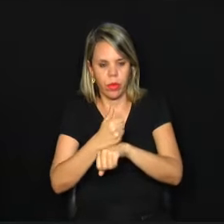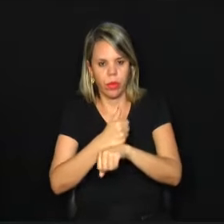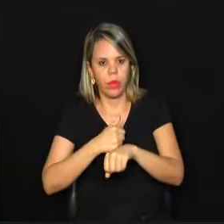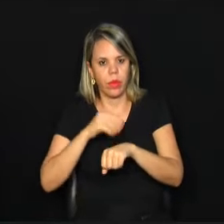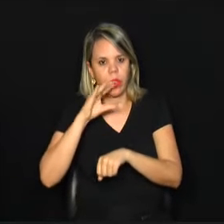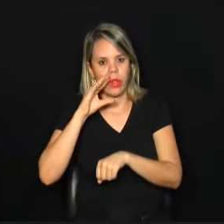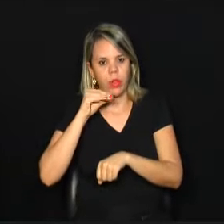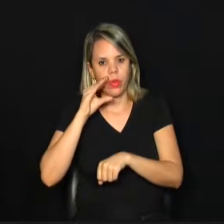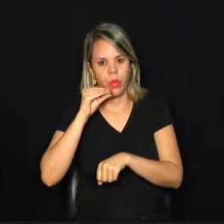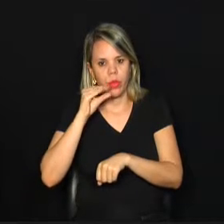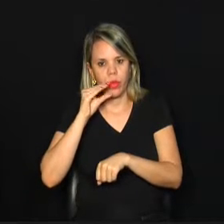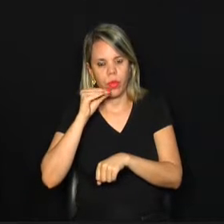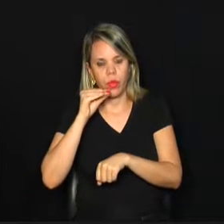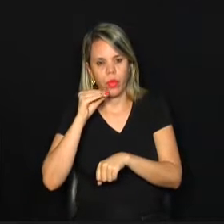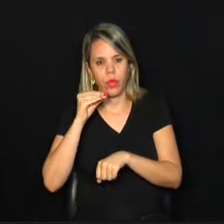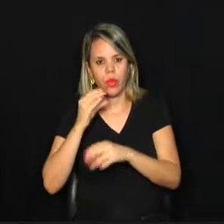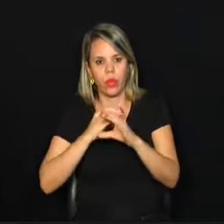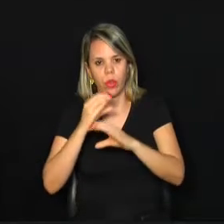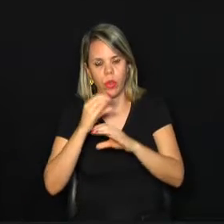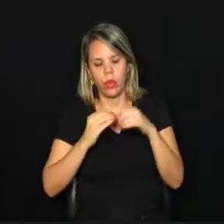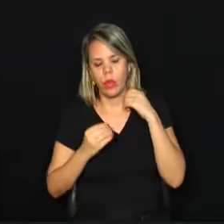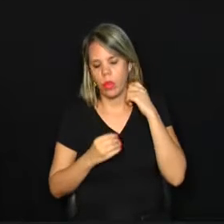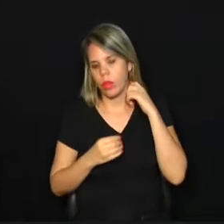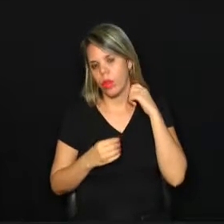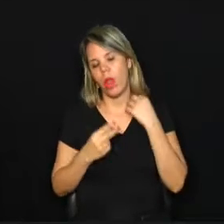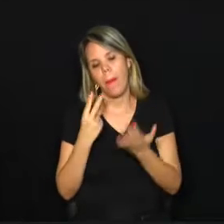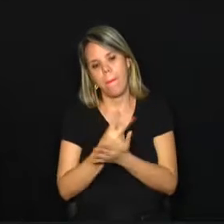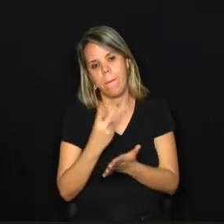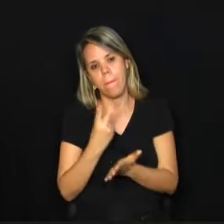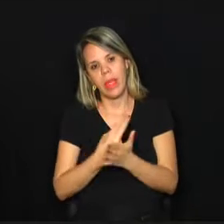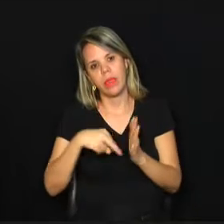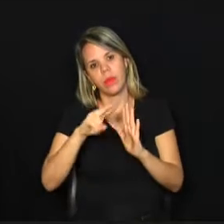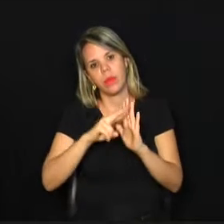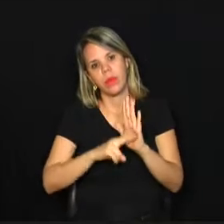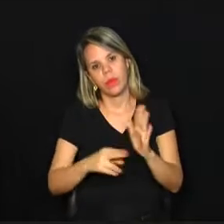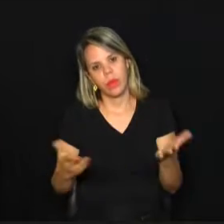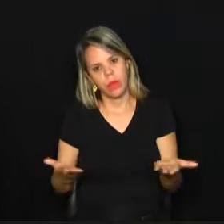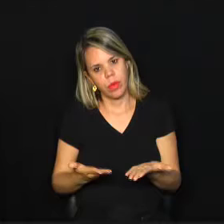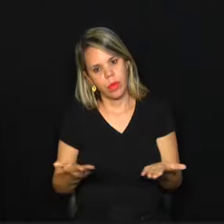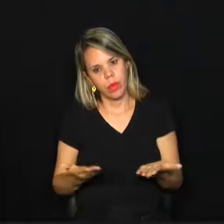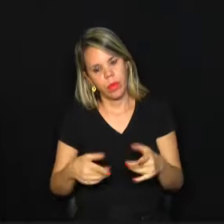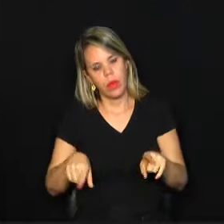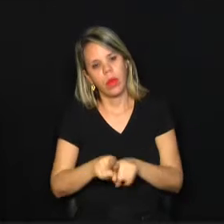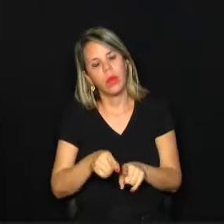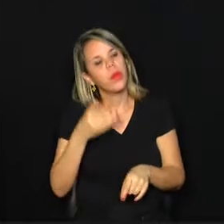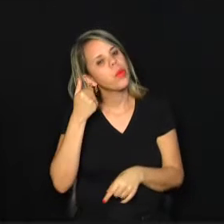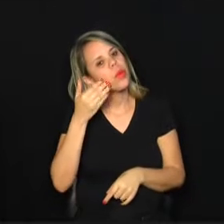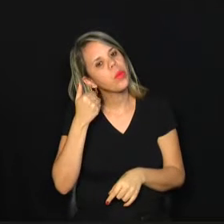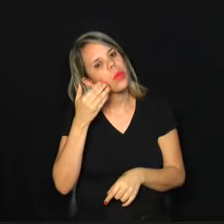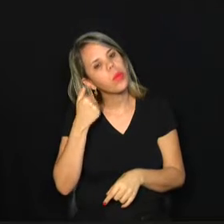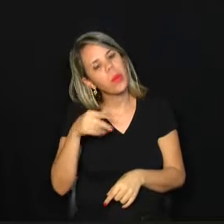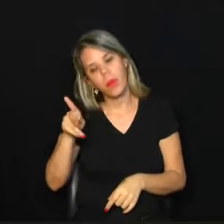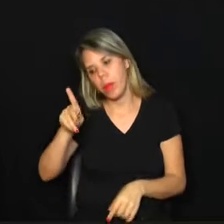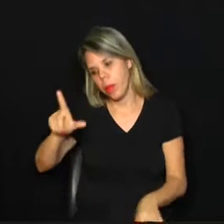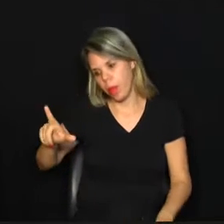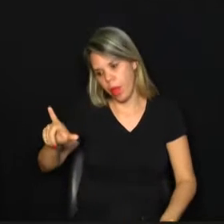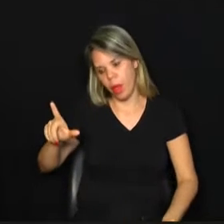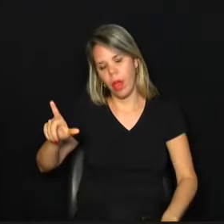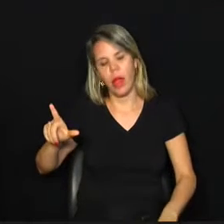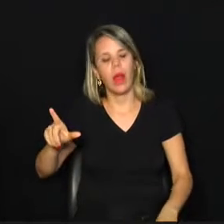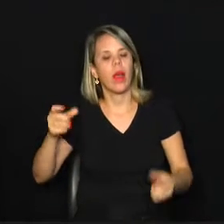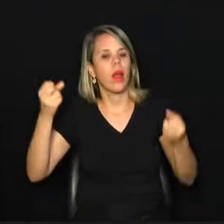carreira. Essas mesmas diretrizes estão sendo agora também aproveitadas nesse PL que vai